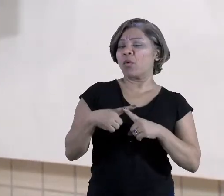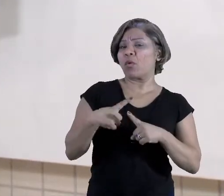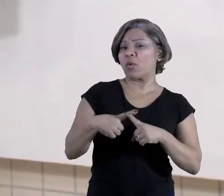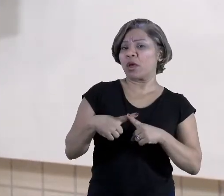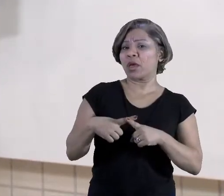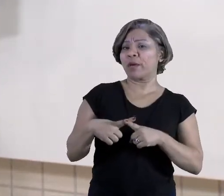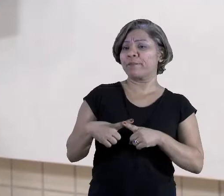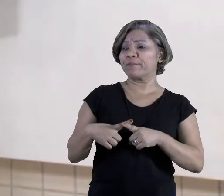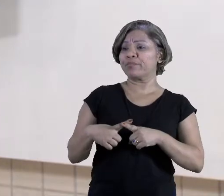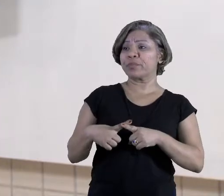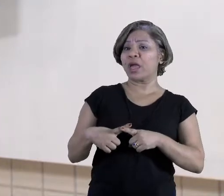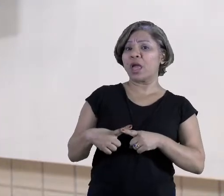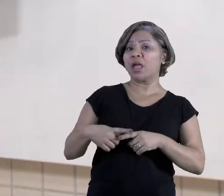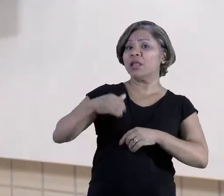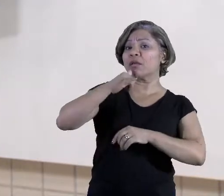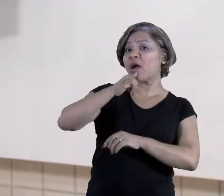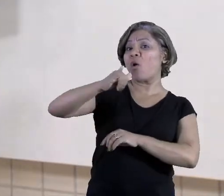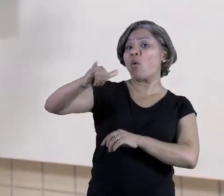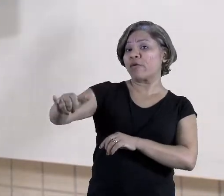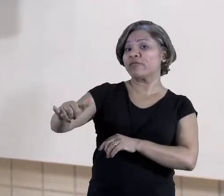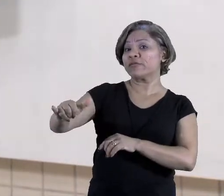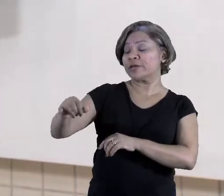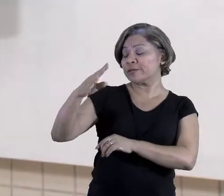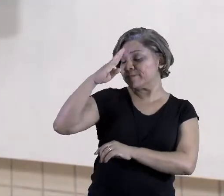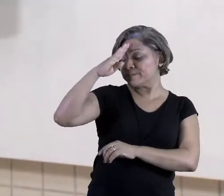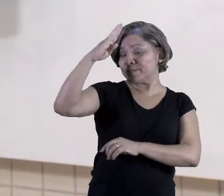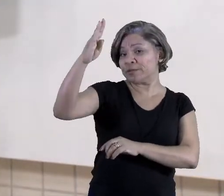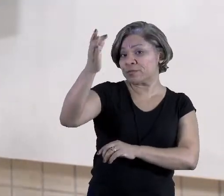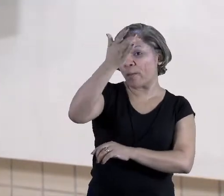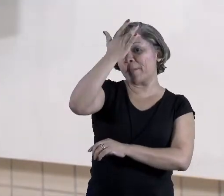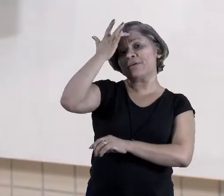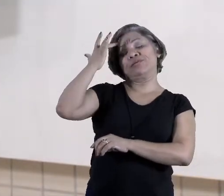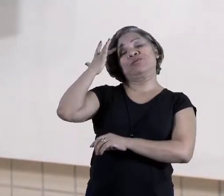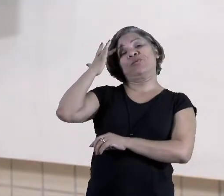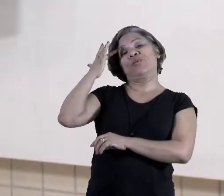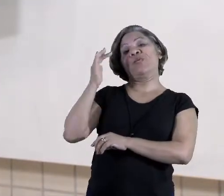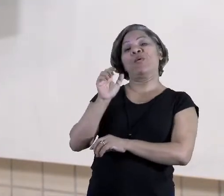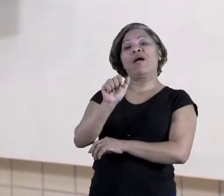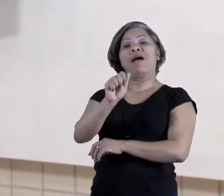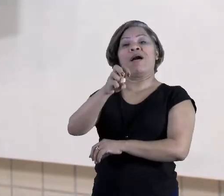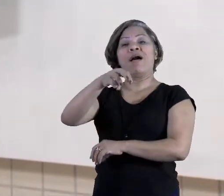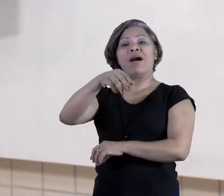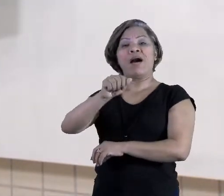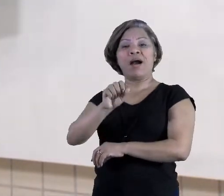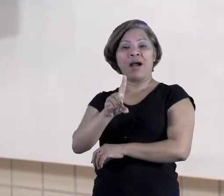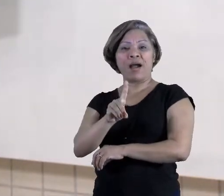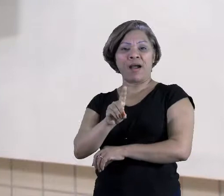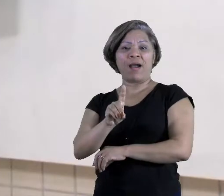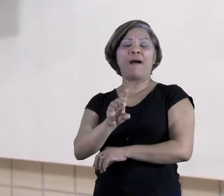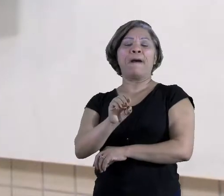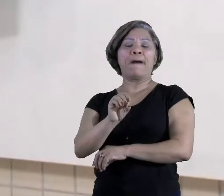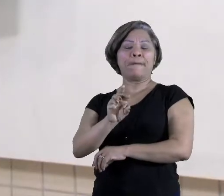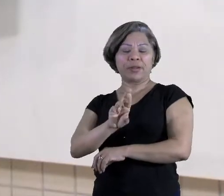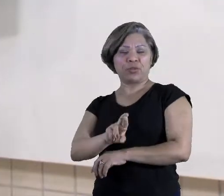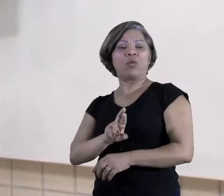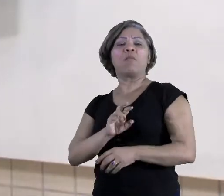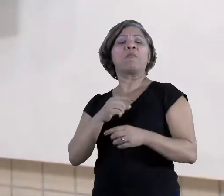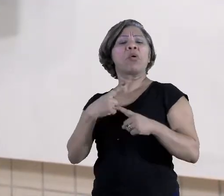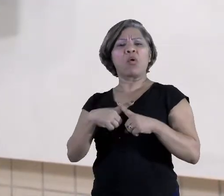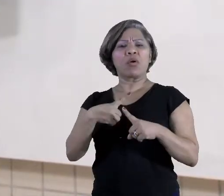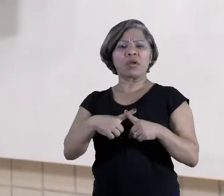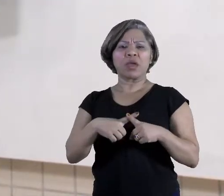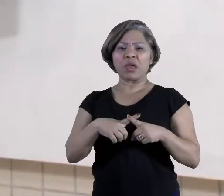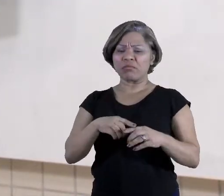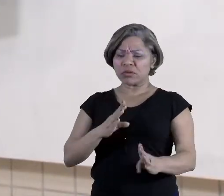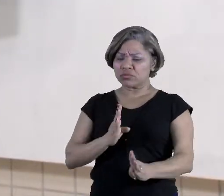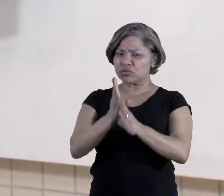comunicaram a principal pessoa, que seria o Amador Bueno. O Amador Bueno, quando ele descobre as ideias desses